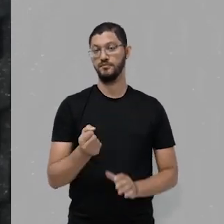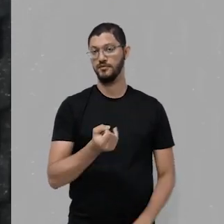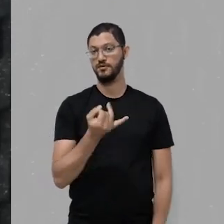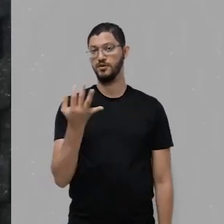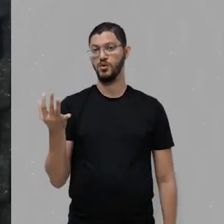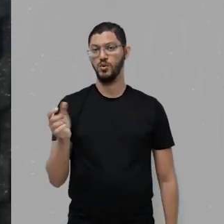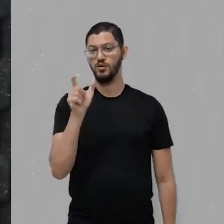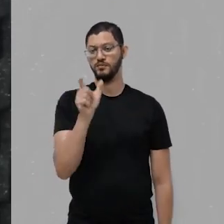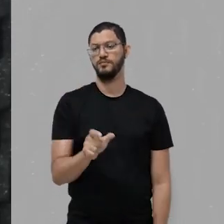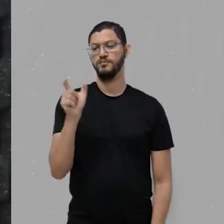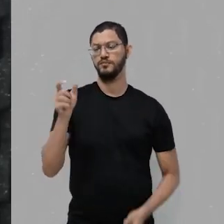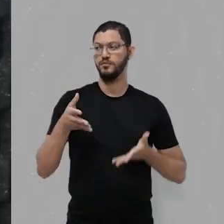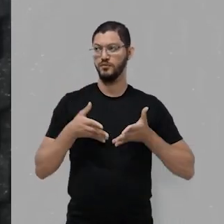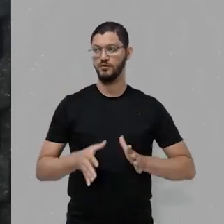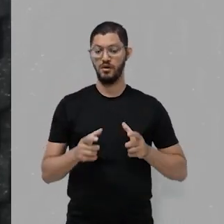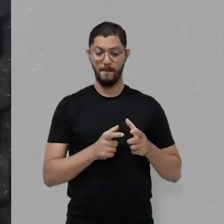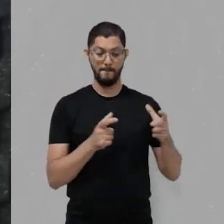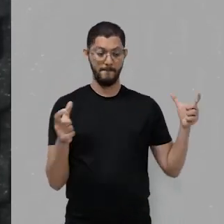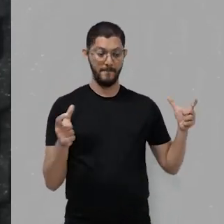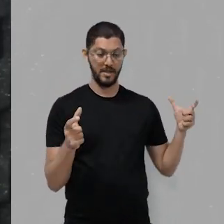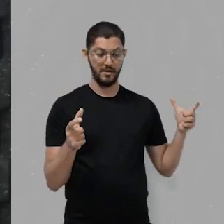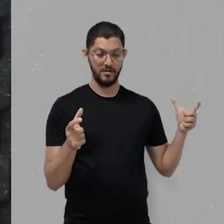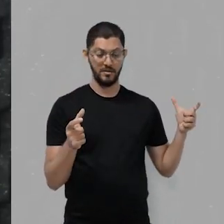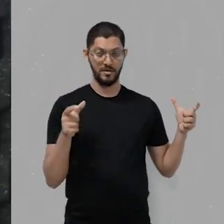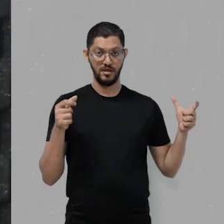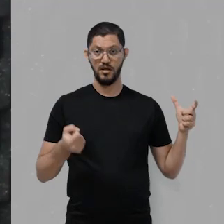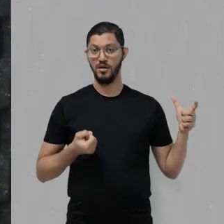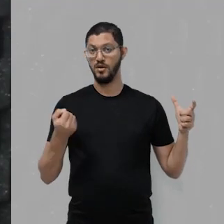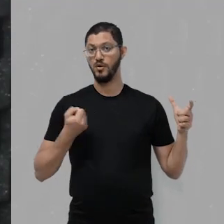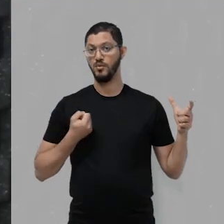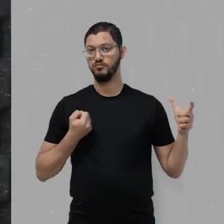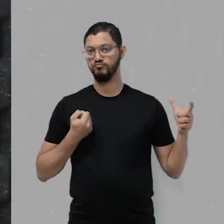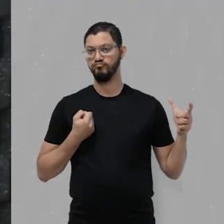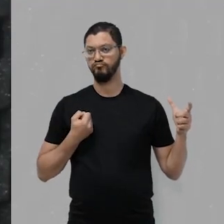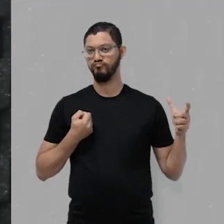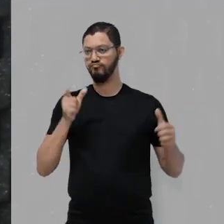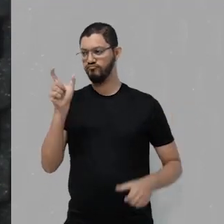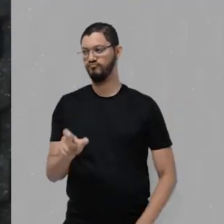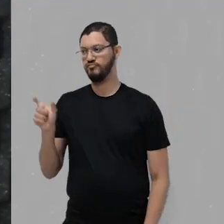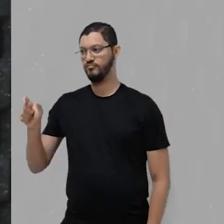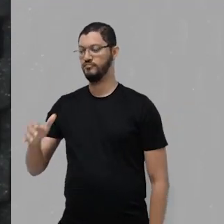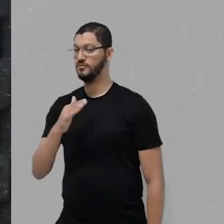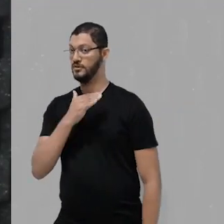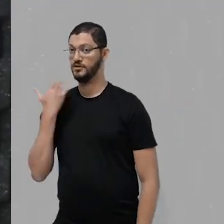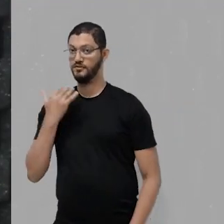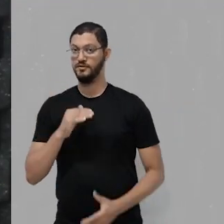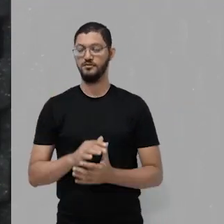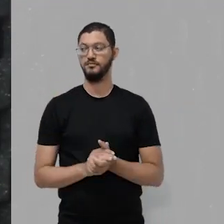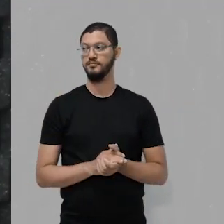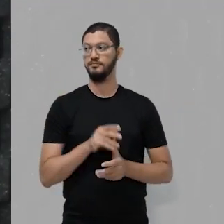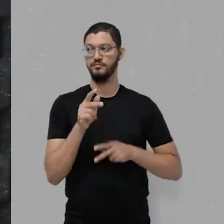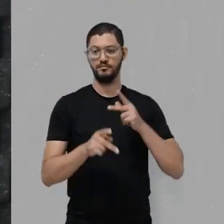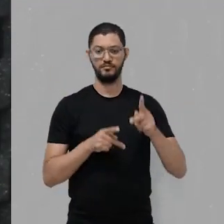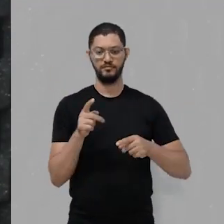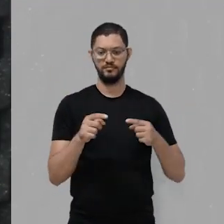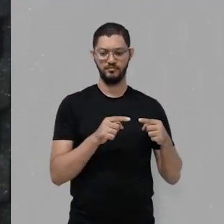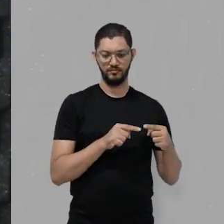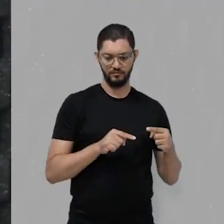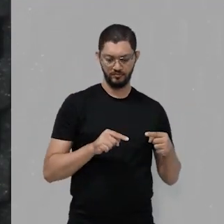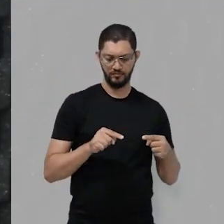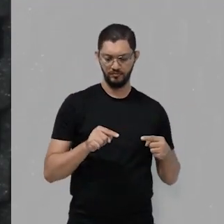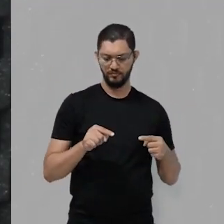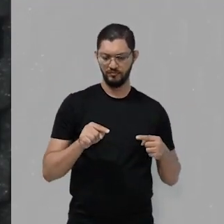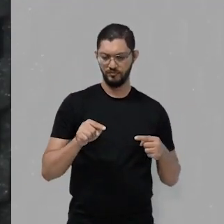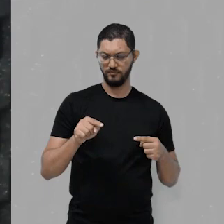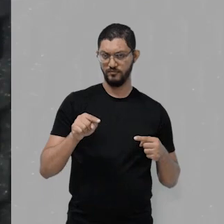quantidade de indivíduos que nasce é maior do que a quantidade de indivíduos que morrem. Então, essa população aqui, ela continua